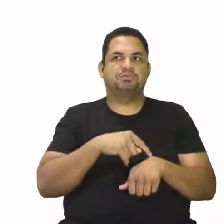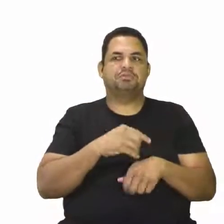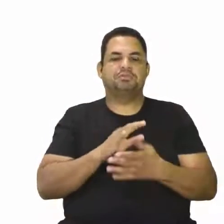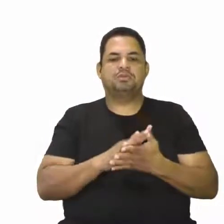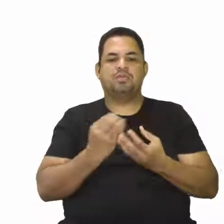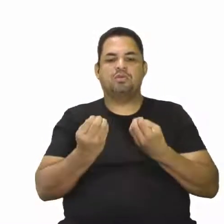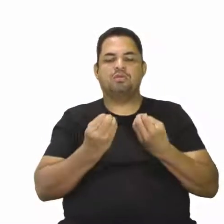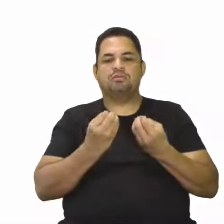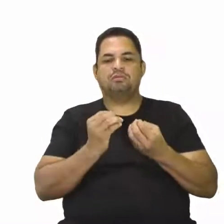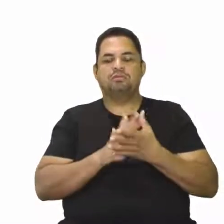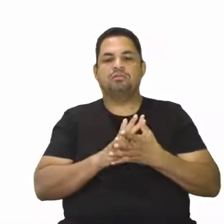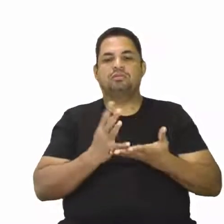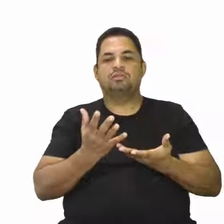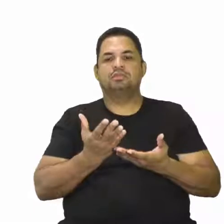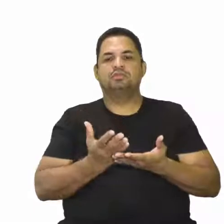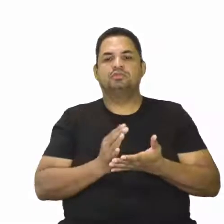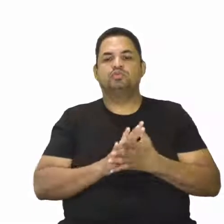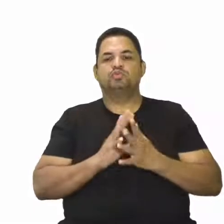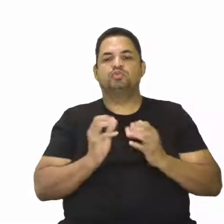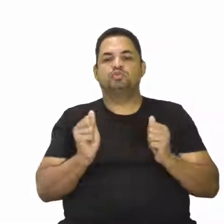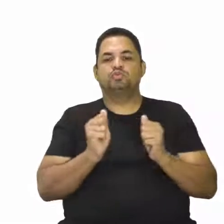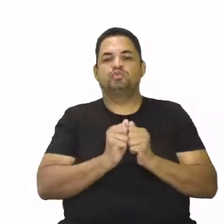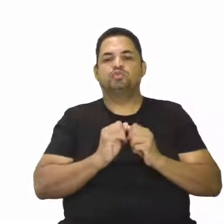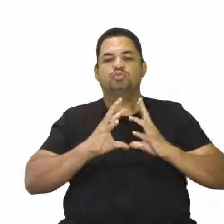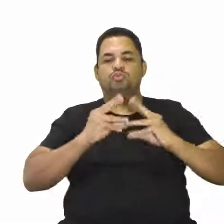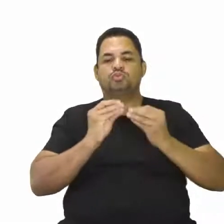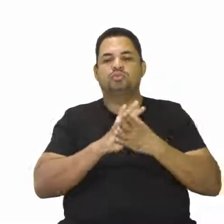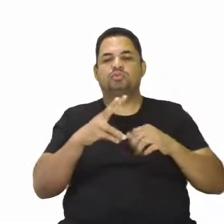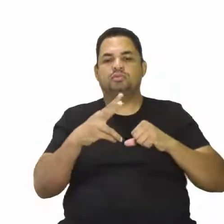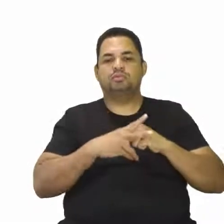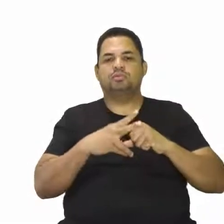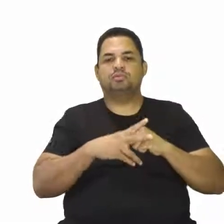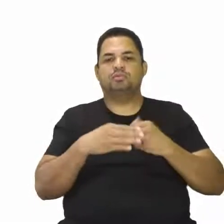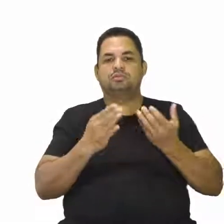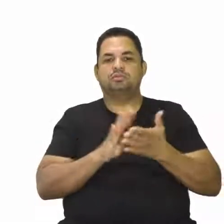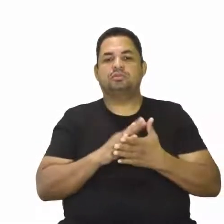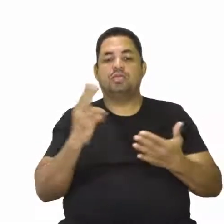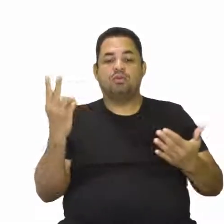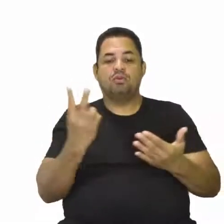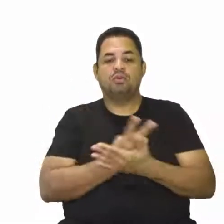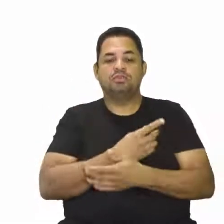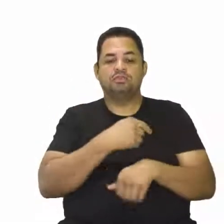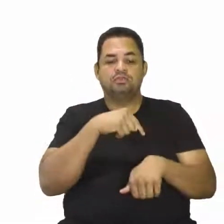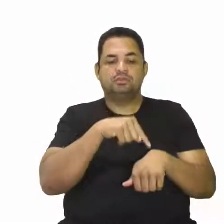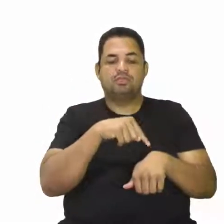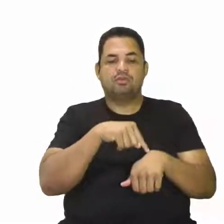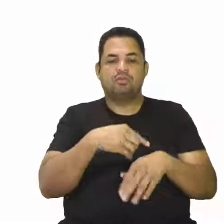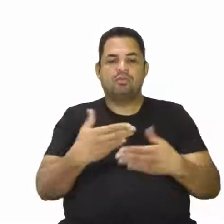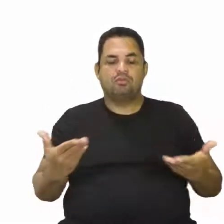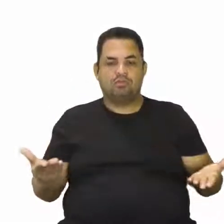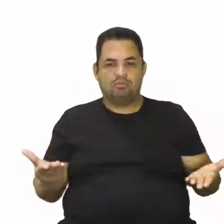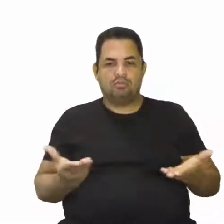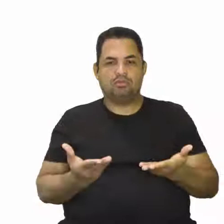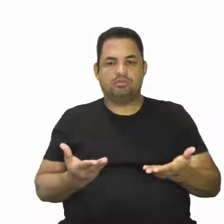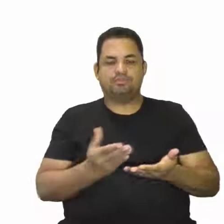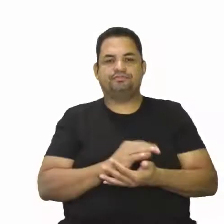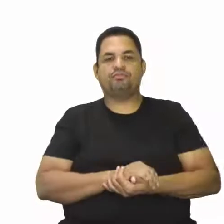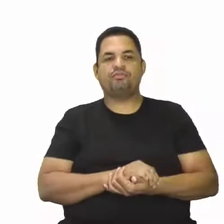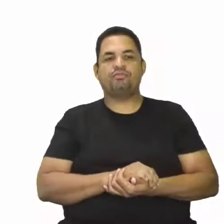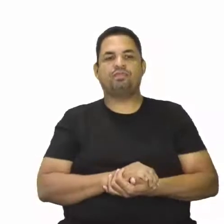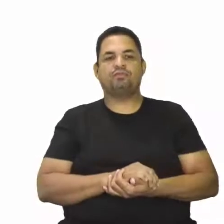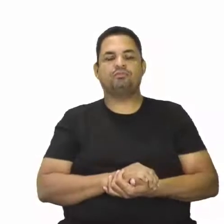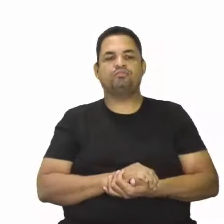pertence a todos os verbos e se usa para ações em desenvolvimento, certo? Então,